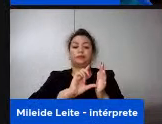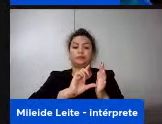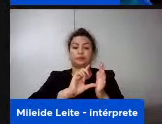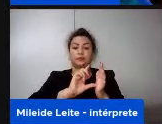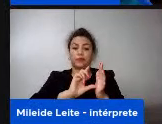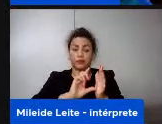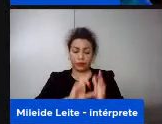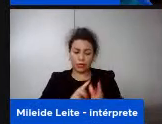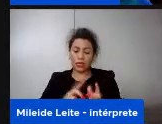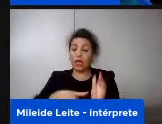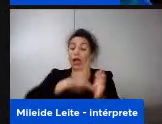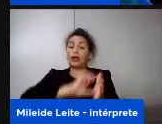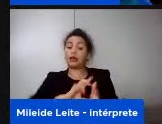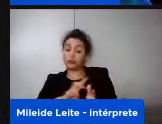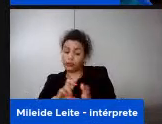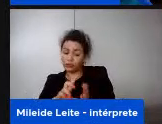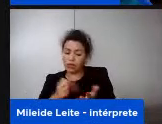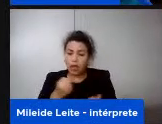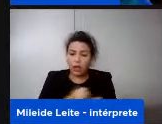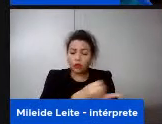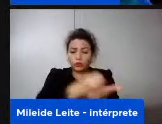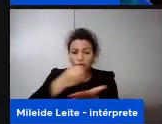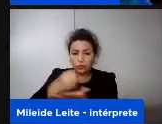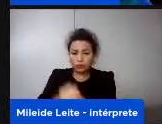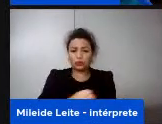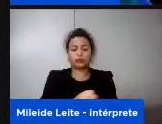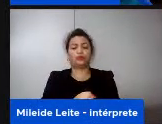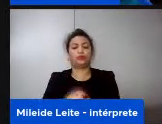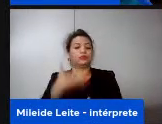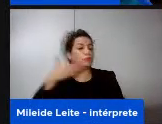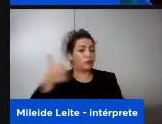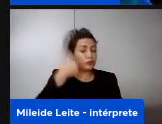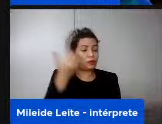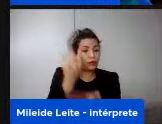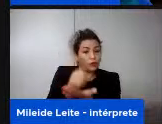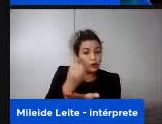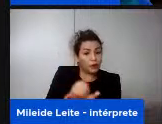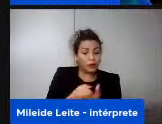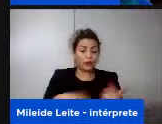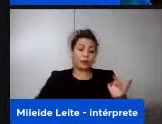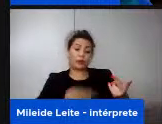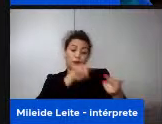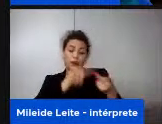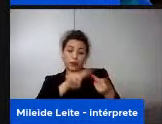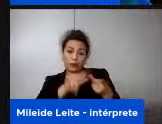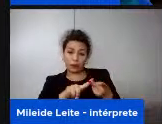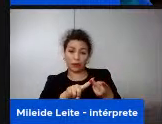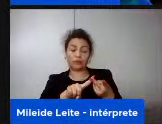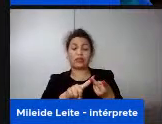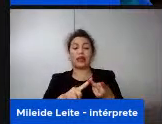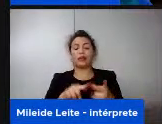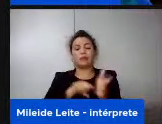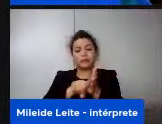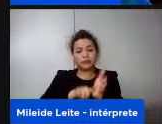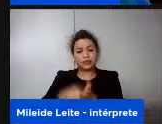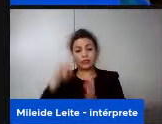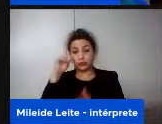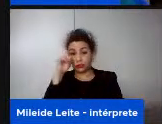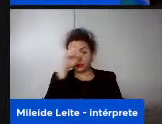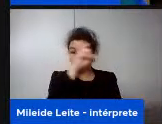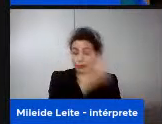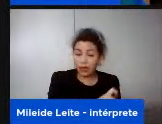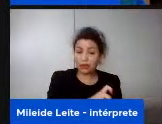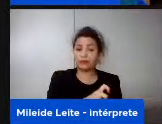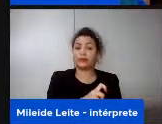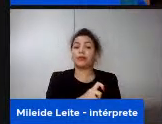faça-se uma intervenção que sustente a alfabetização depois, e a Arineide, com dificuldades da mesma coisa, só que com